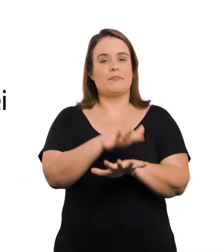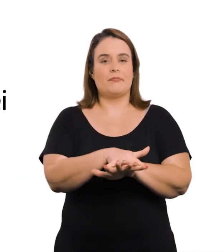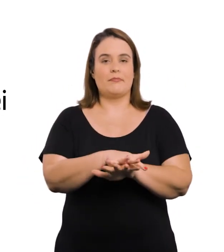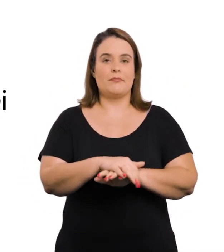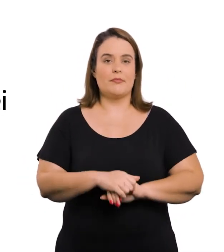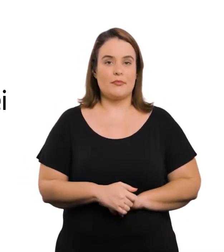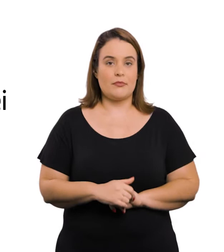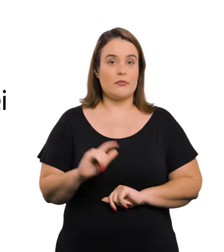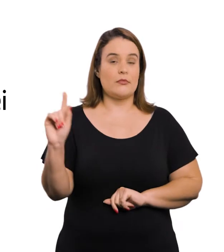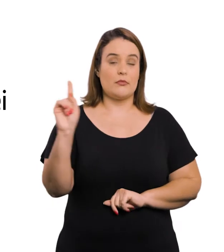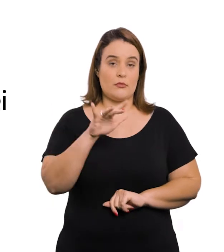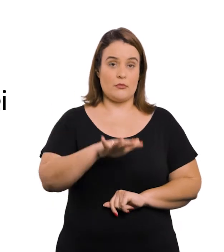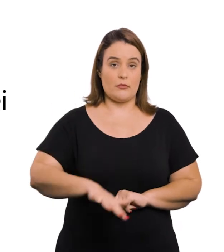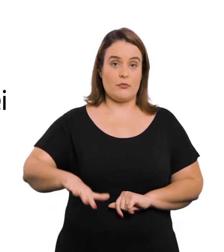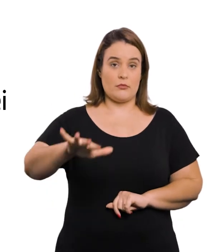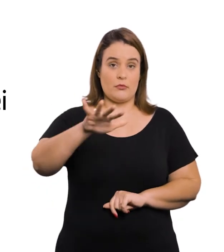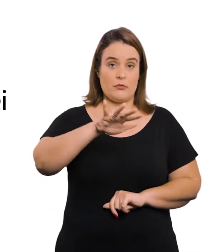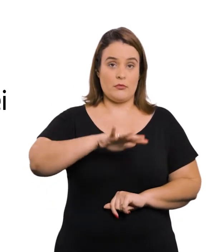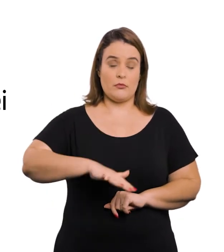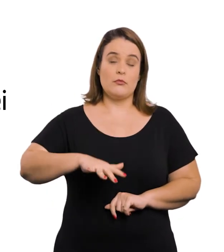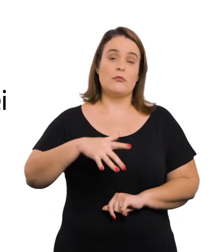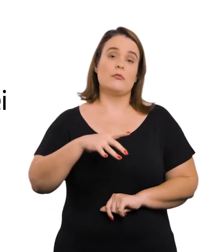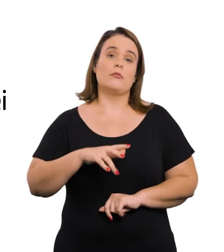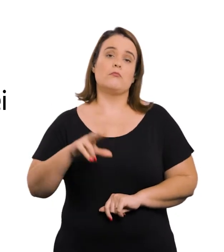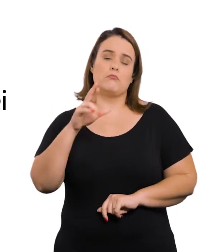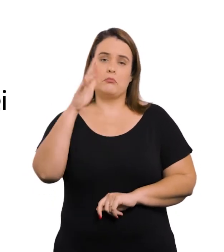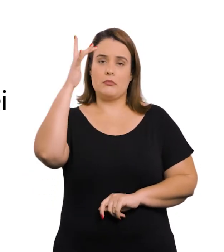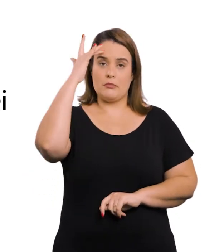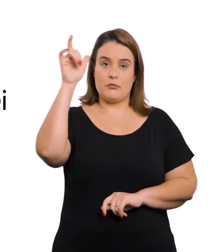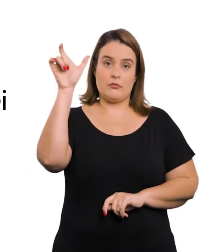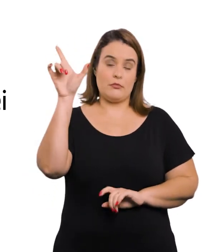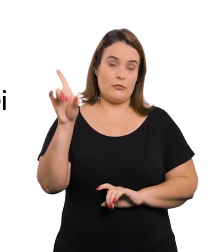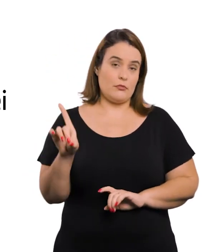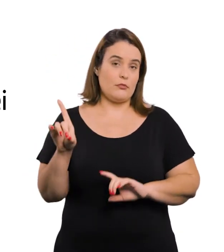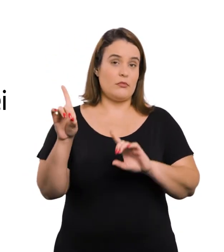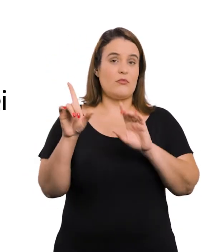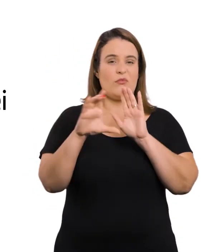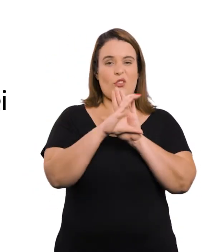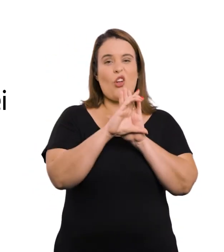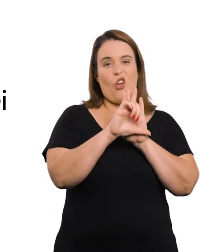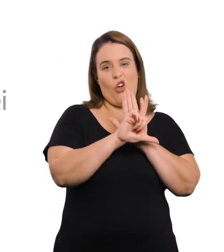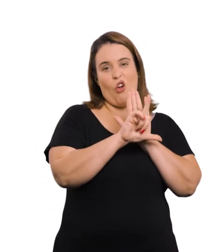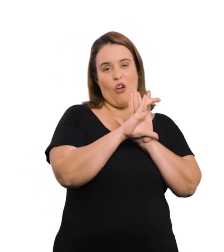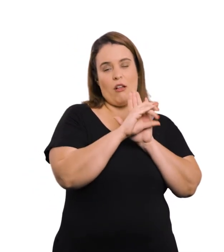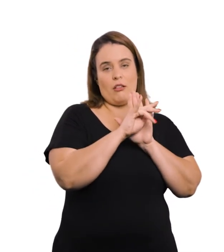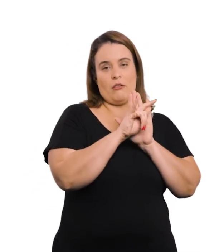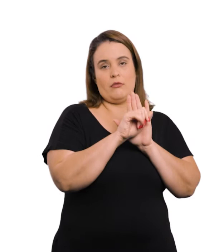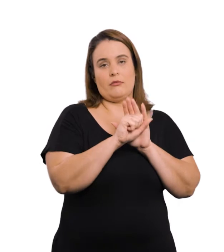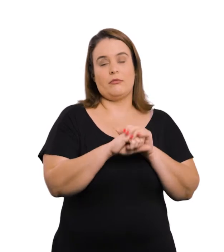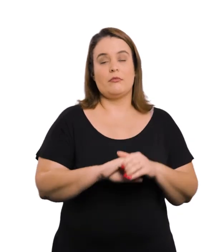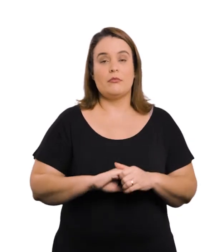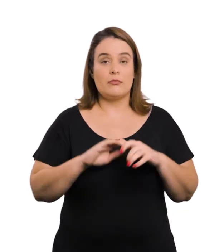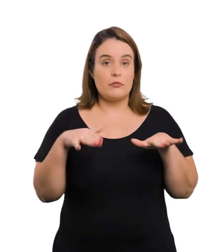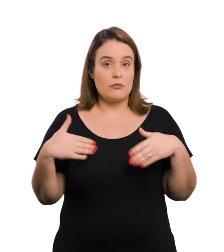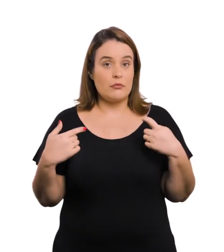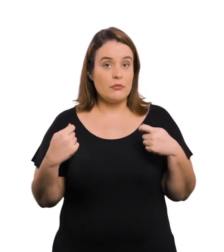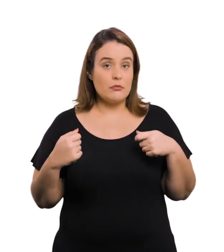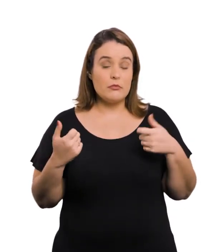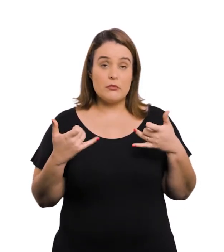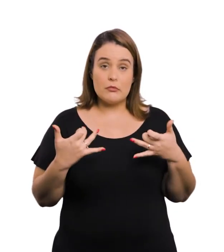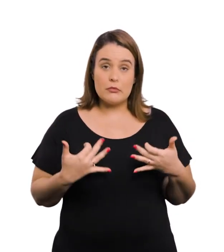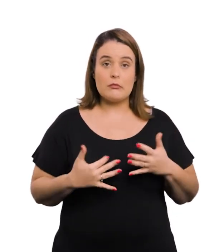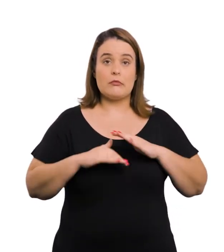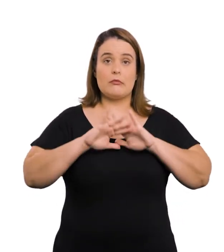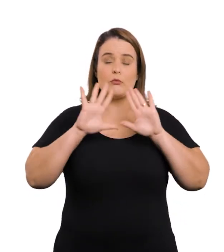efetivamente inclusivo, e não um ambiente que emprega pessoas com deficiência devido à lei de cotas. Deixe, portanto, sempre claro